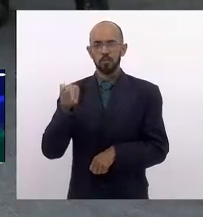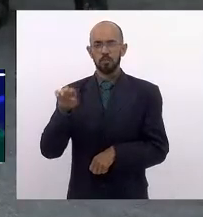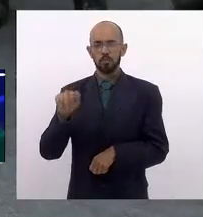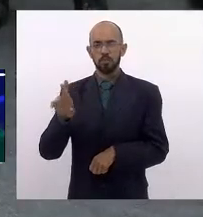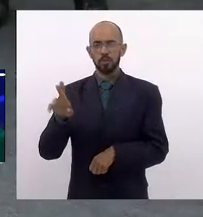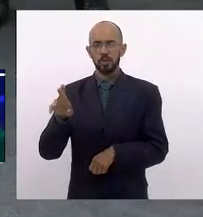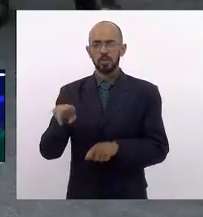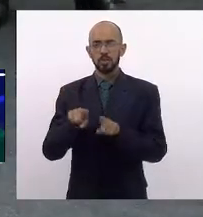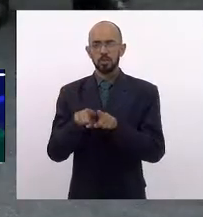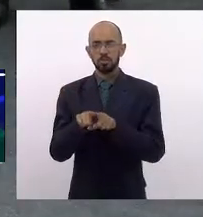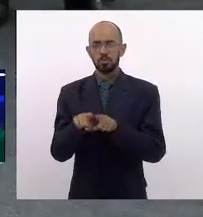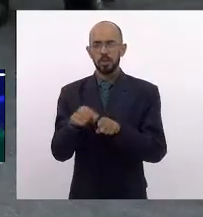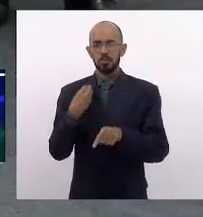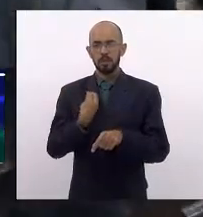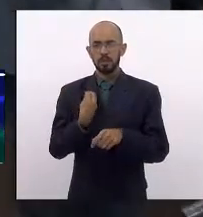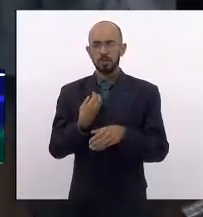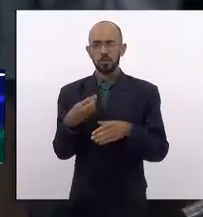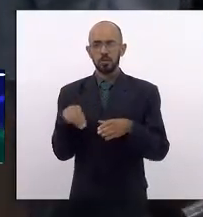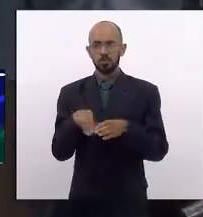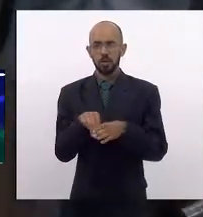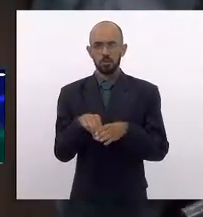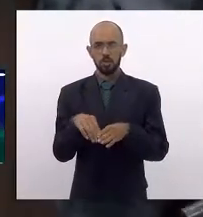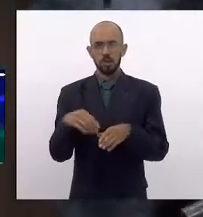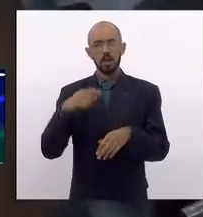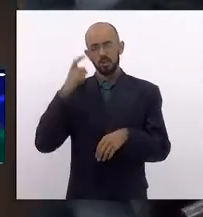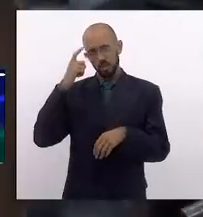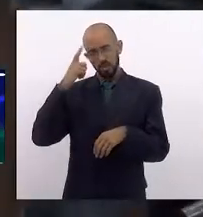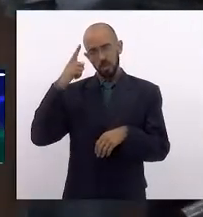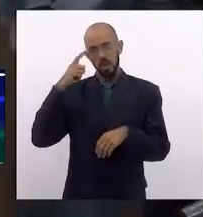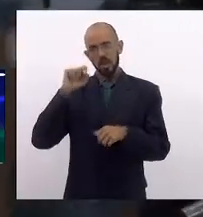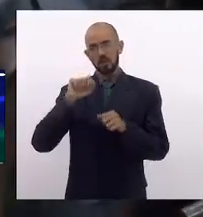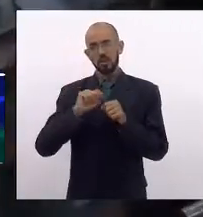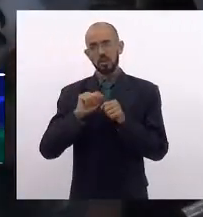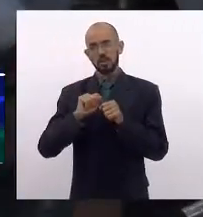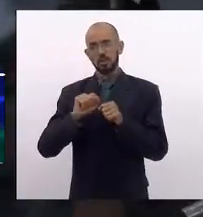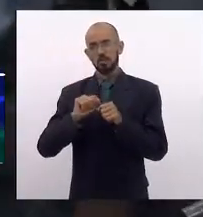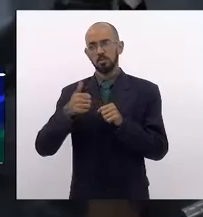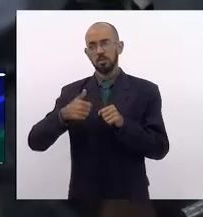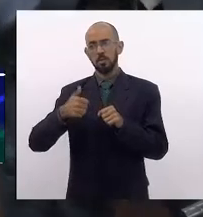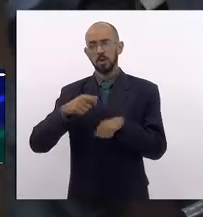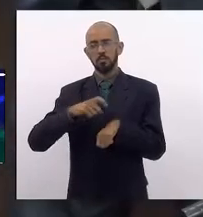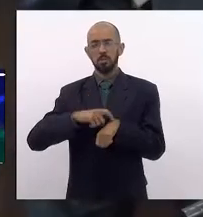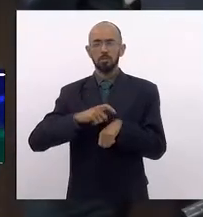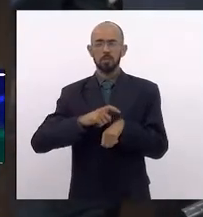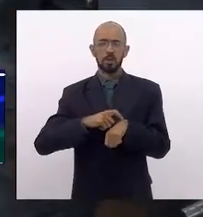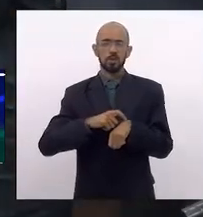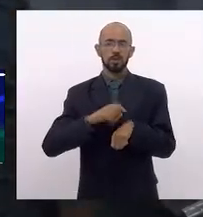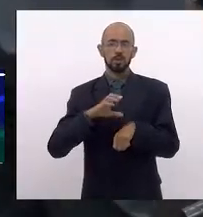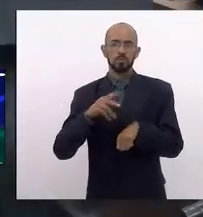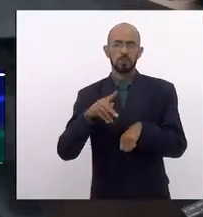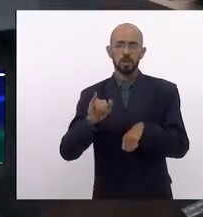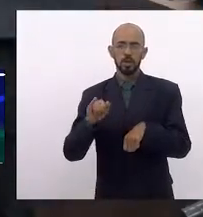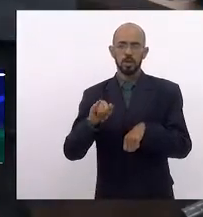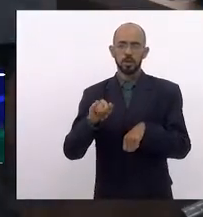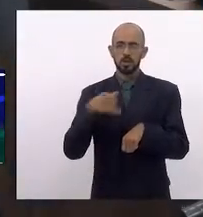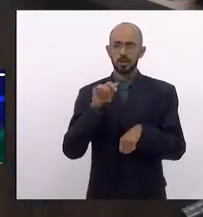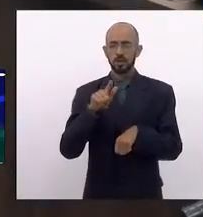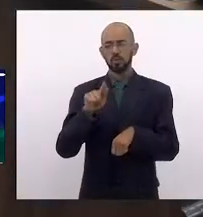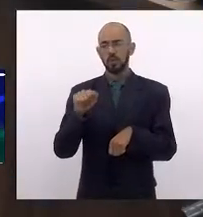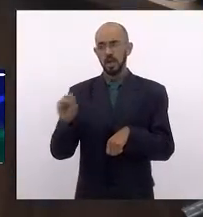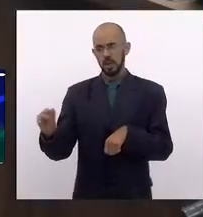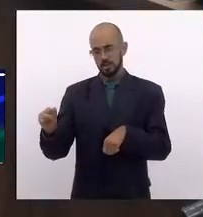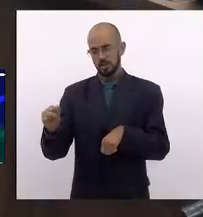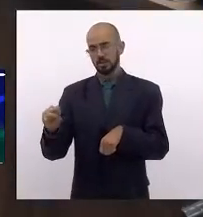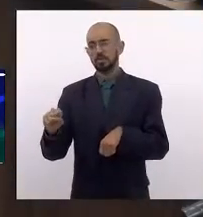a ideia Presidente é fazer uma primeira rodada de audiência no âmbito da CPI sobre a matriz energética do gás